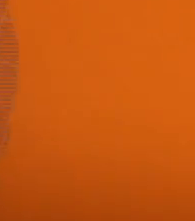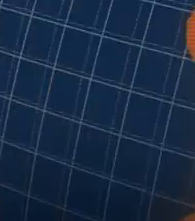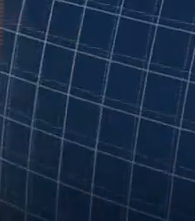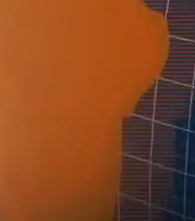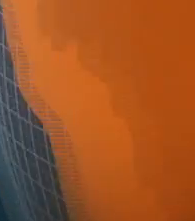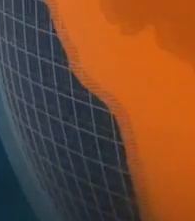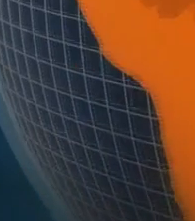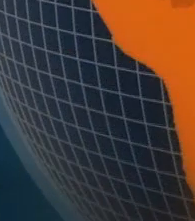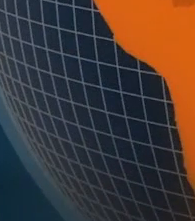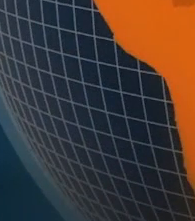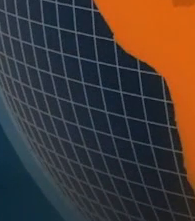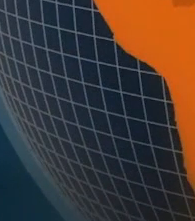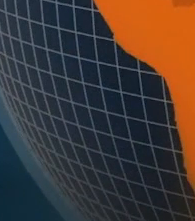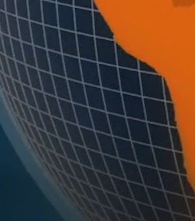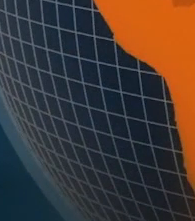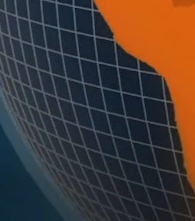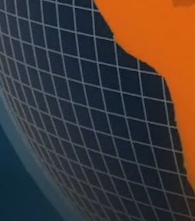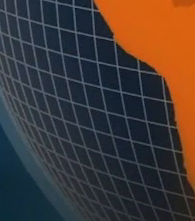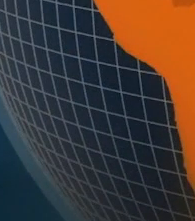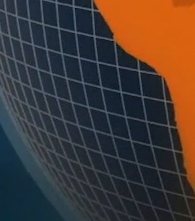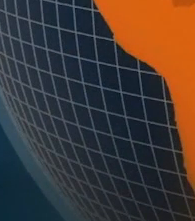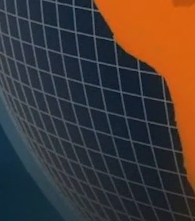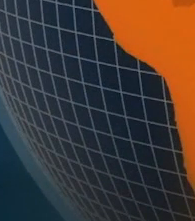obrig n